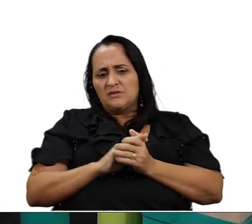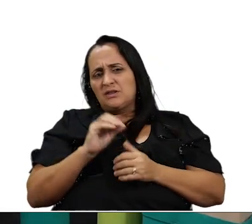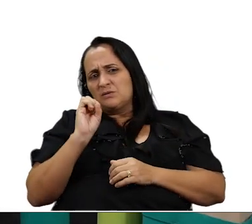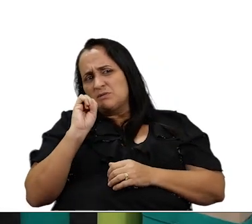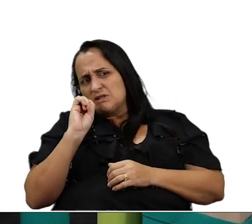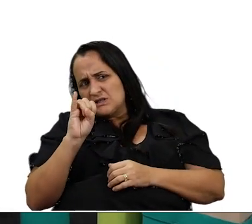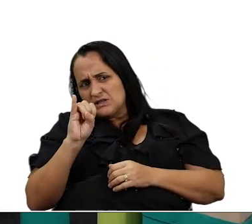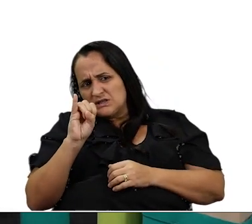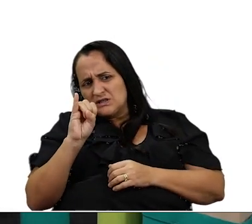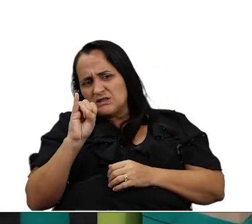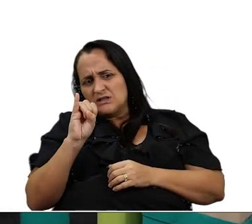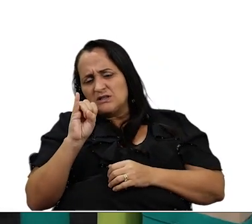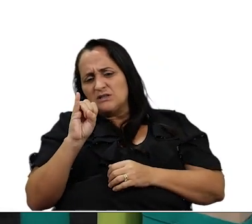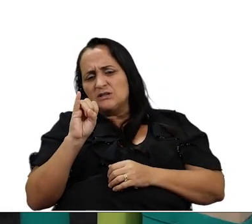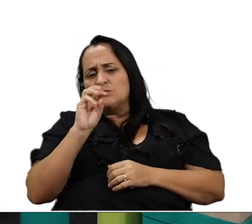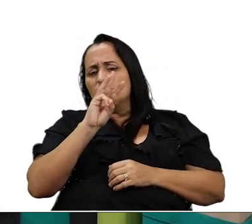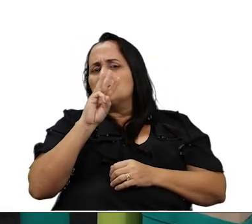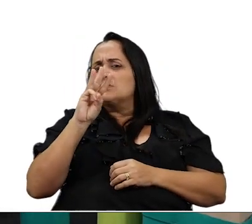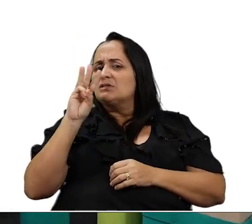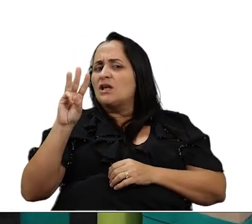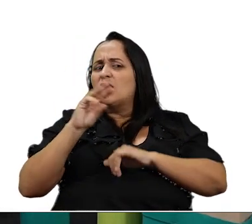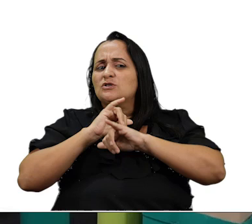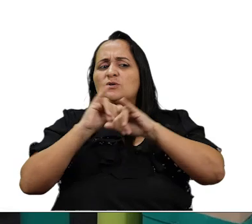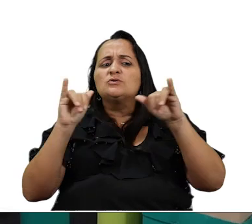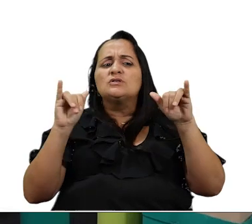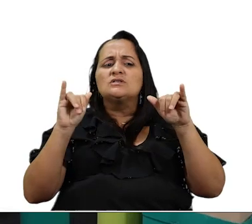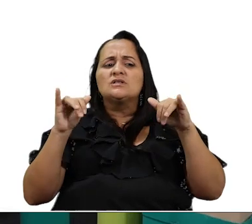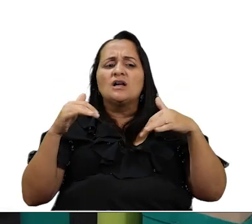de notícias, esse texto é